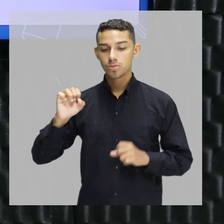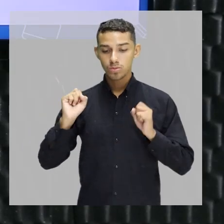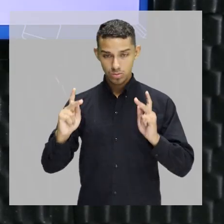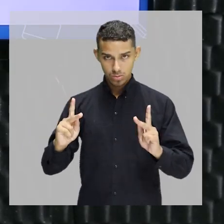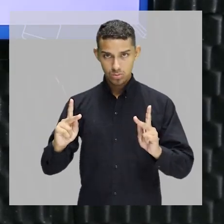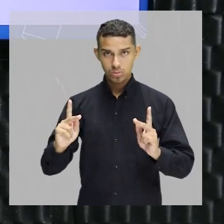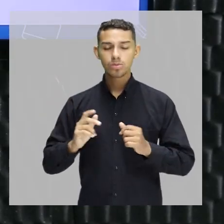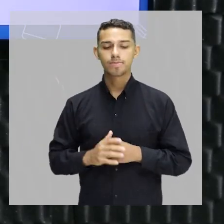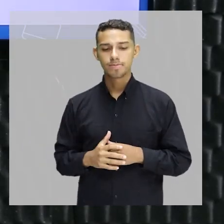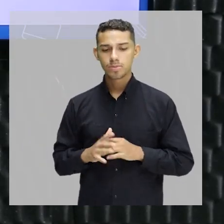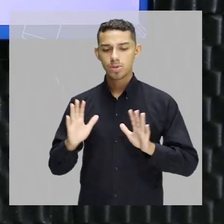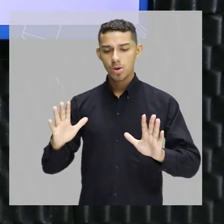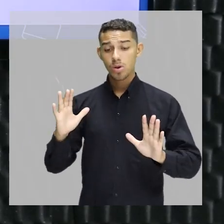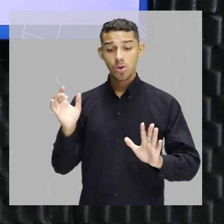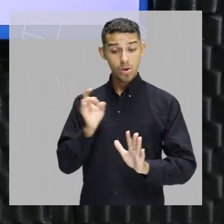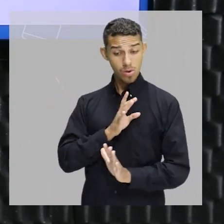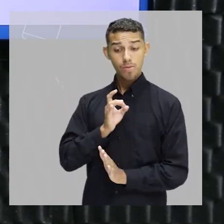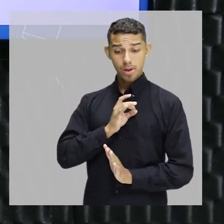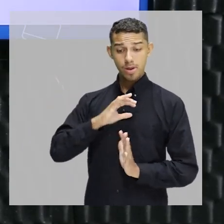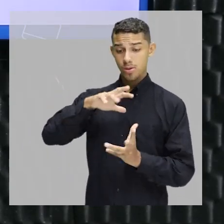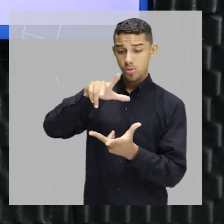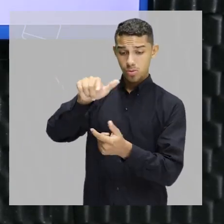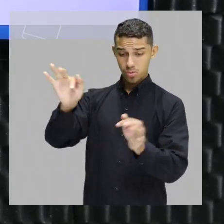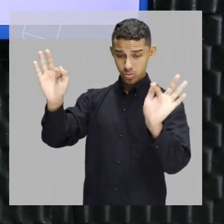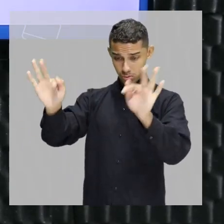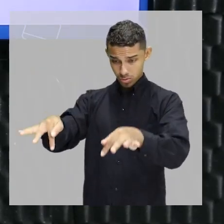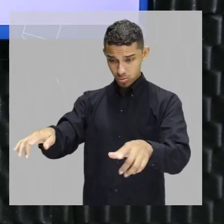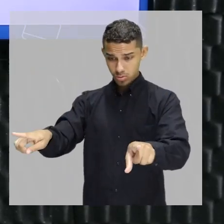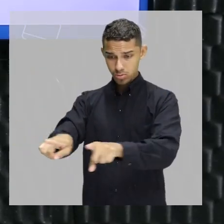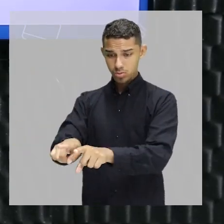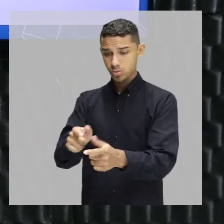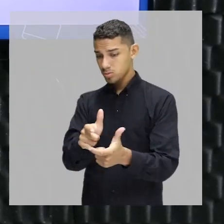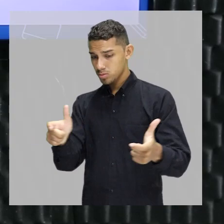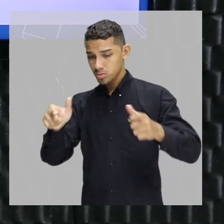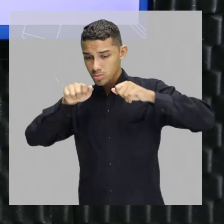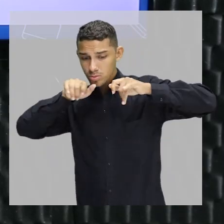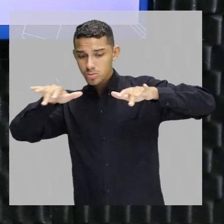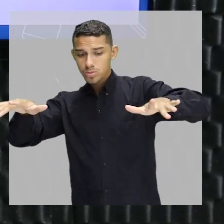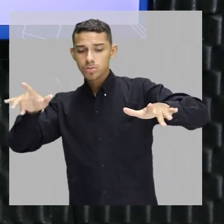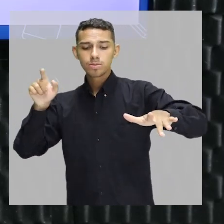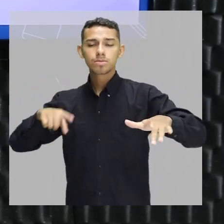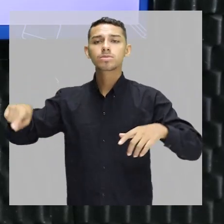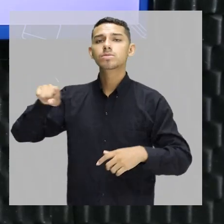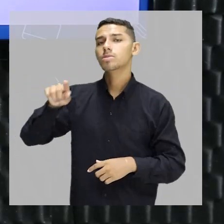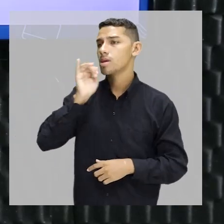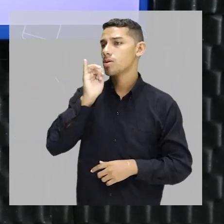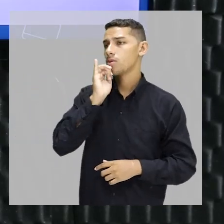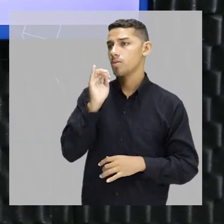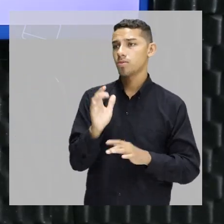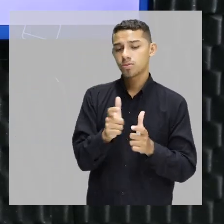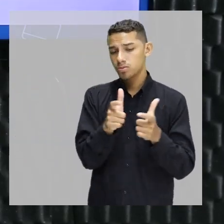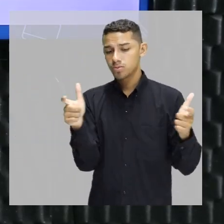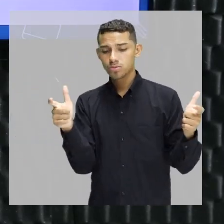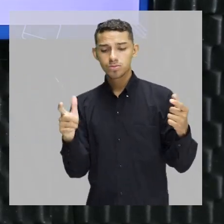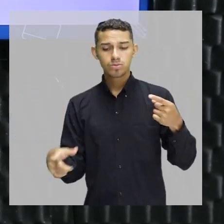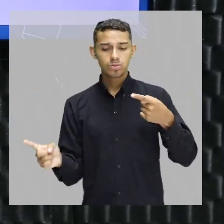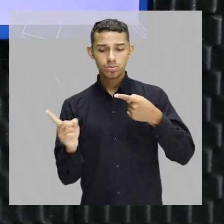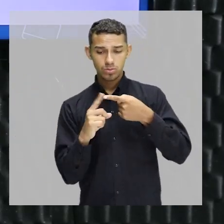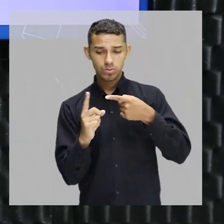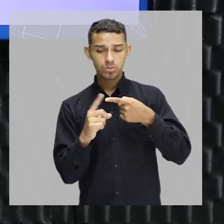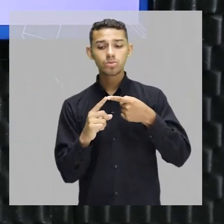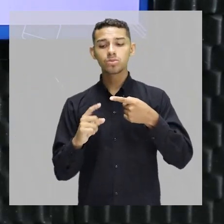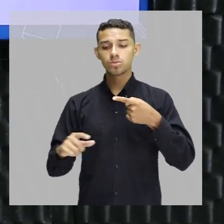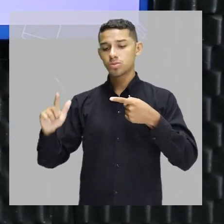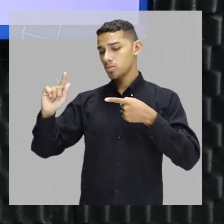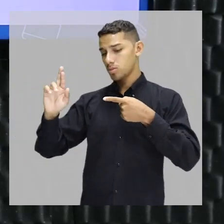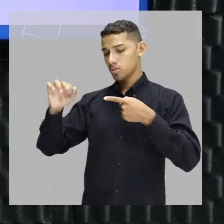Bom, então, o medo do fim do mundo realmente acometeu parte da população na época da inauguração do grande colisor de Andros, né, que